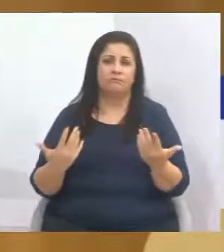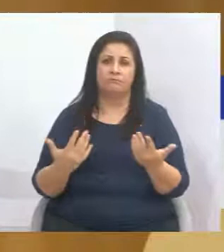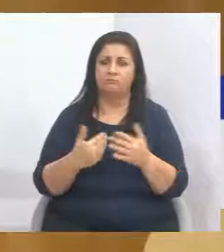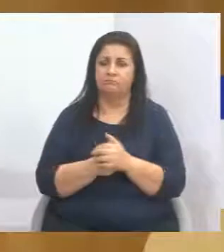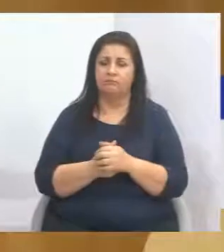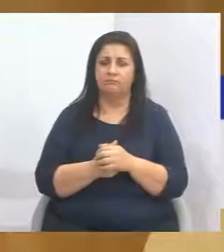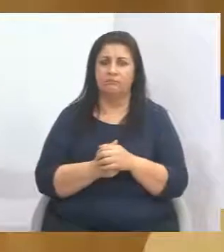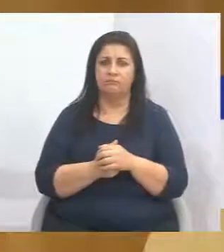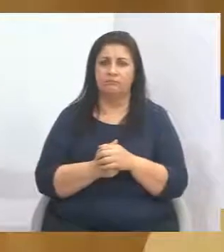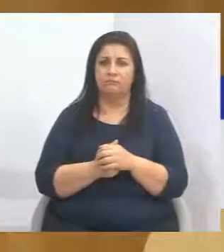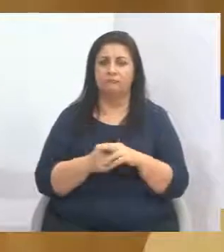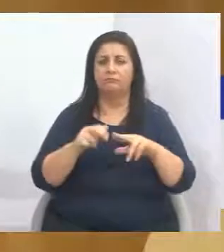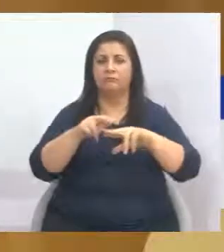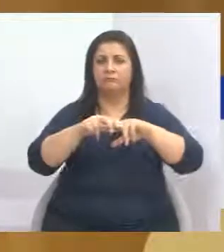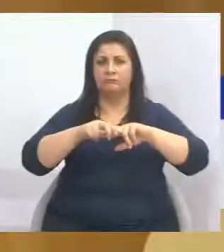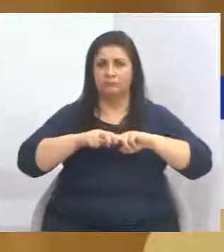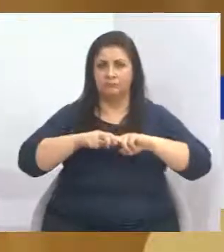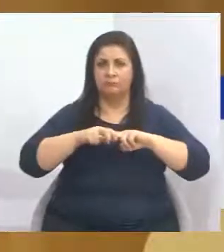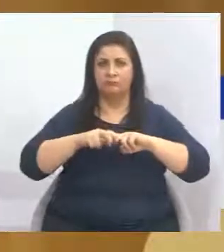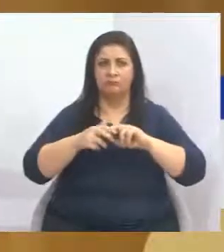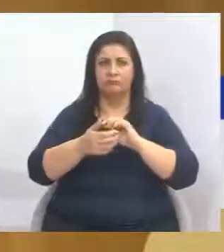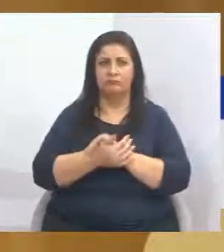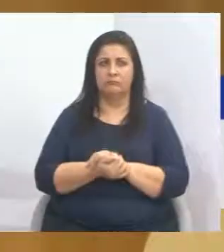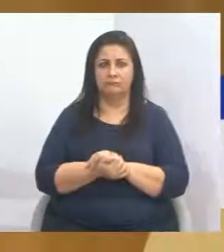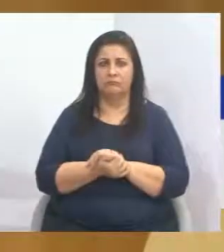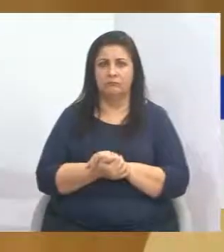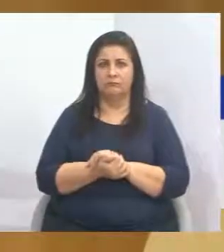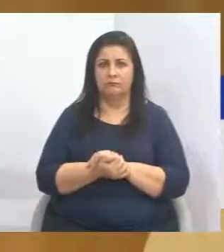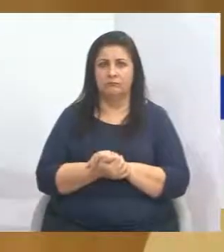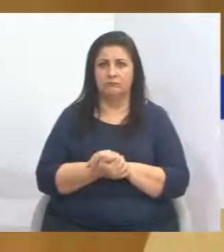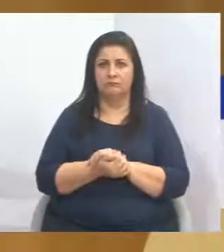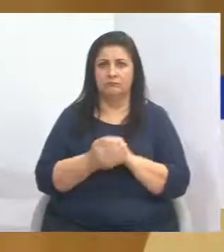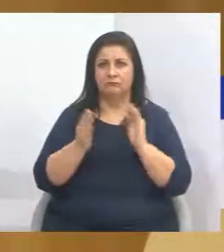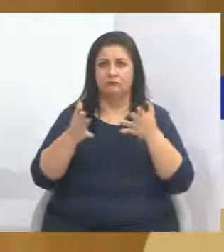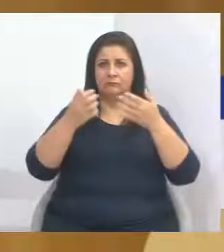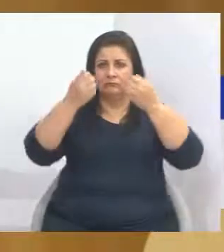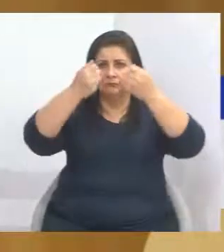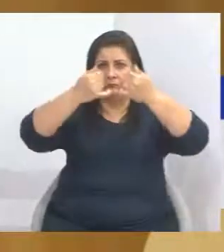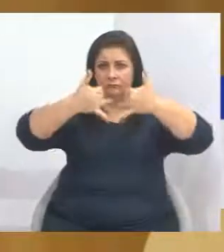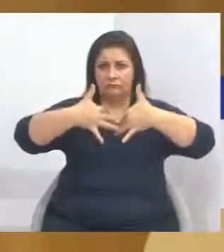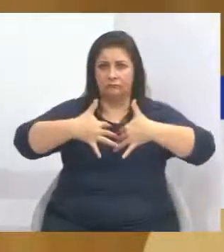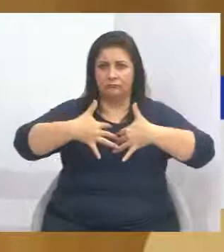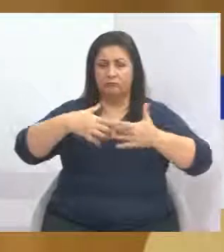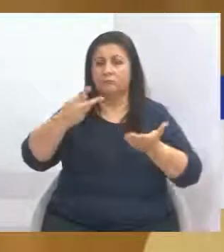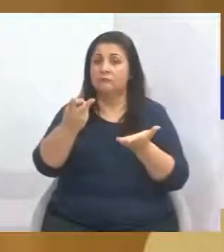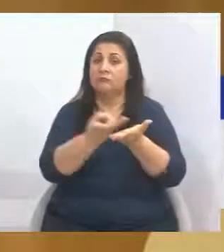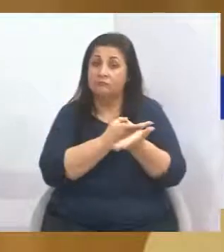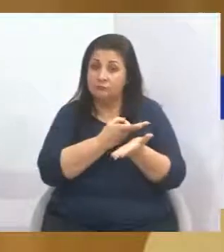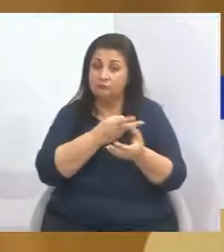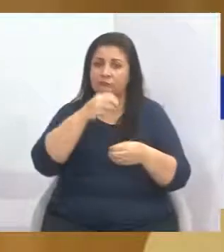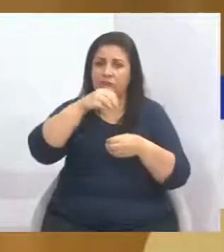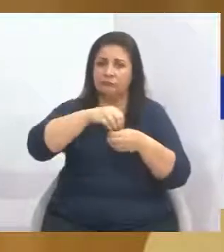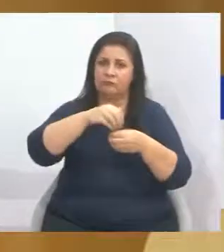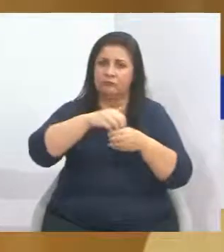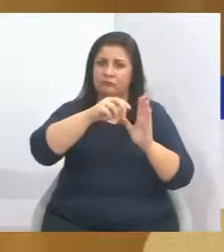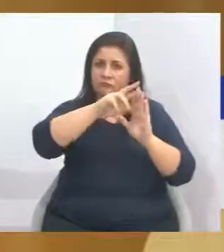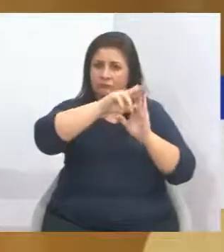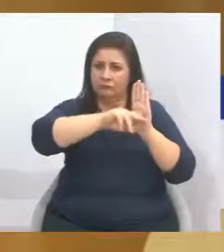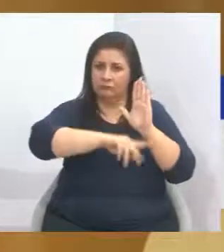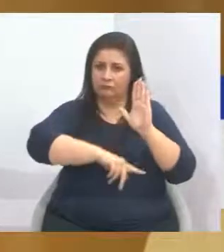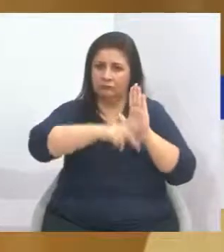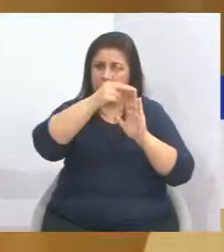sua sanção. Portanto, constatado o vício decorrente da inconstitucionalidade